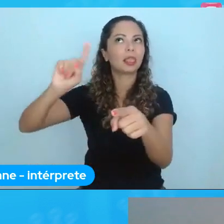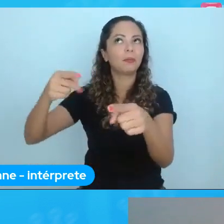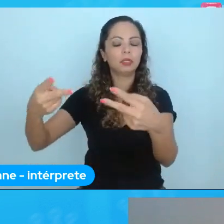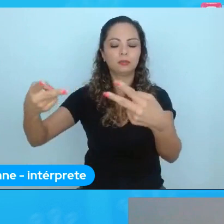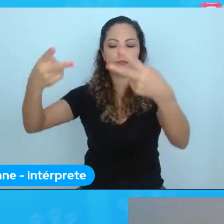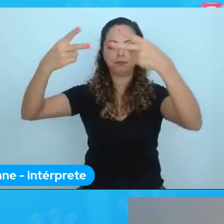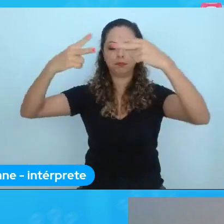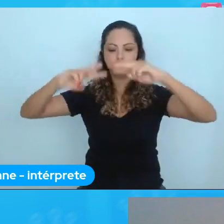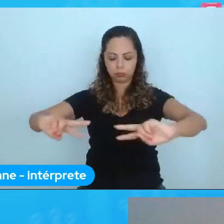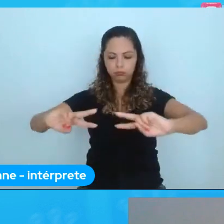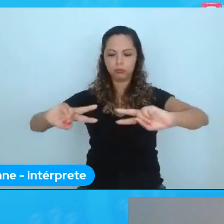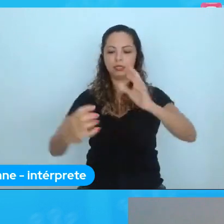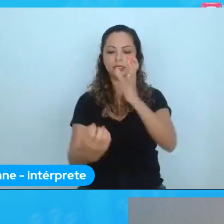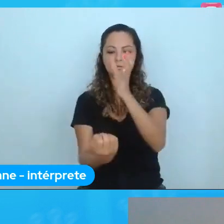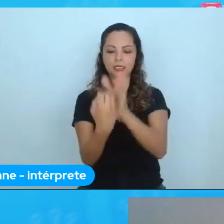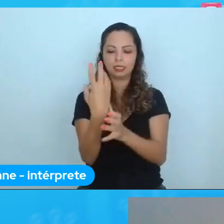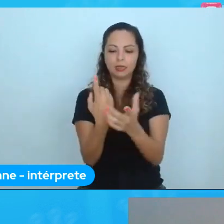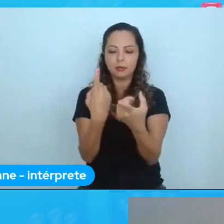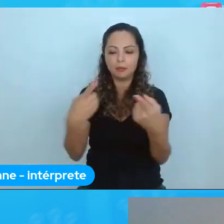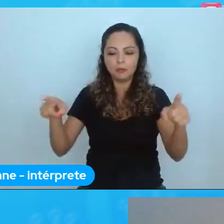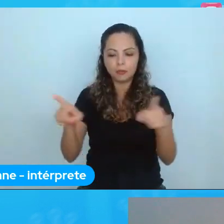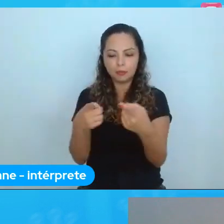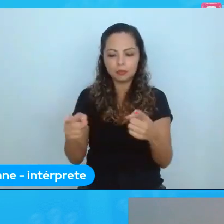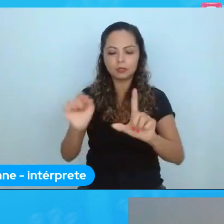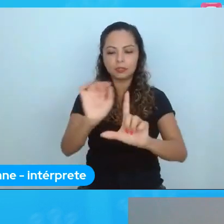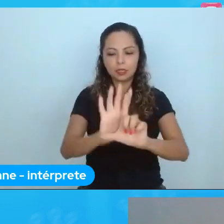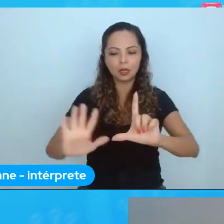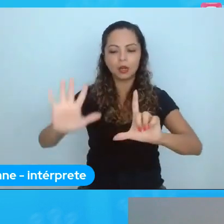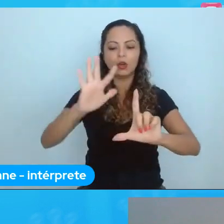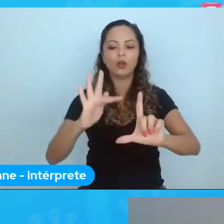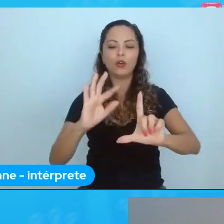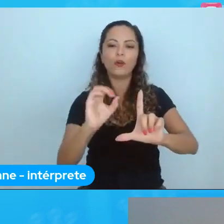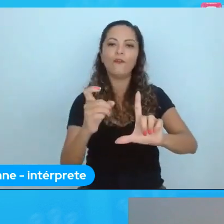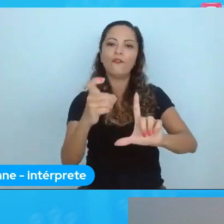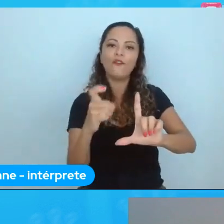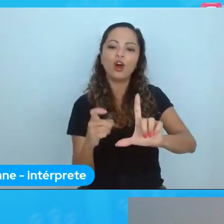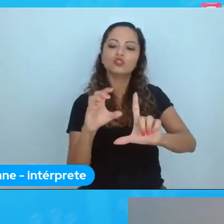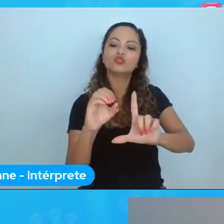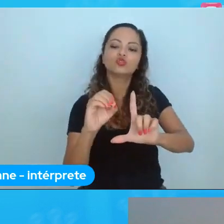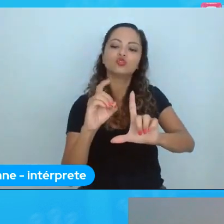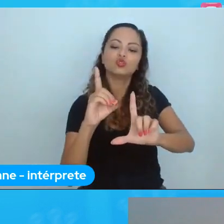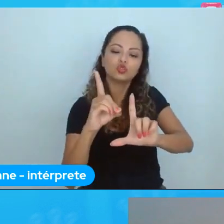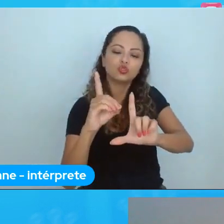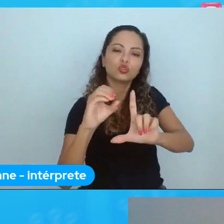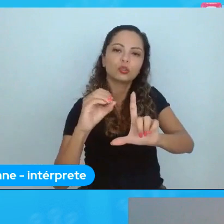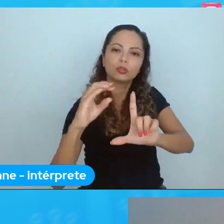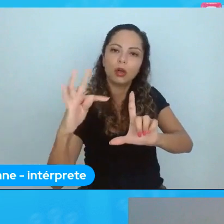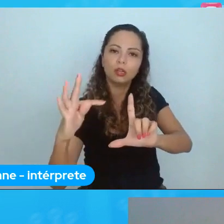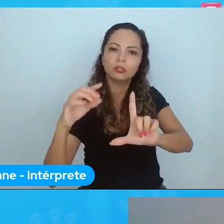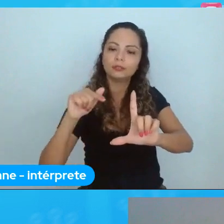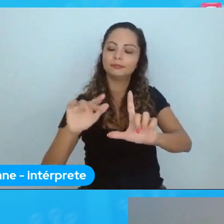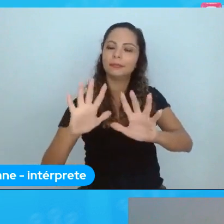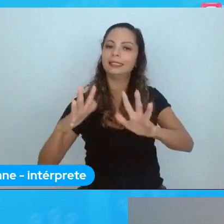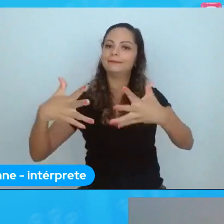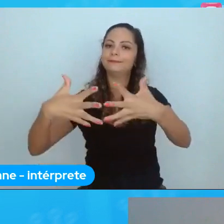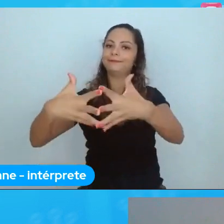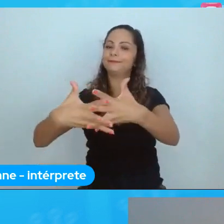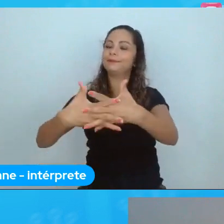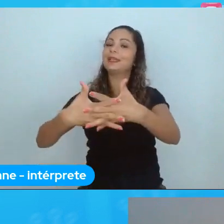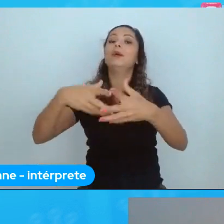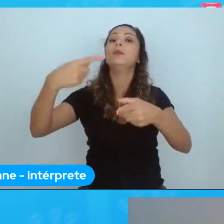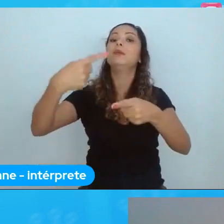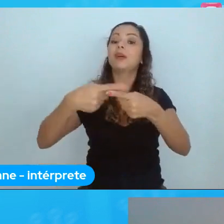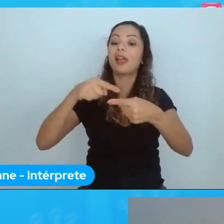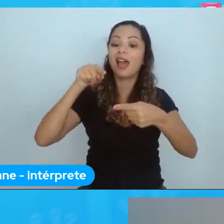Foxdot. Dá para fazer, mas vai ser bem complexo, porque o Foxdot tem esse lance de cada linha ser